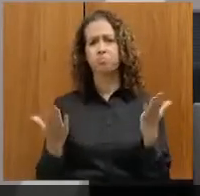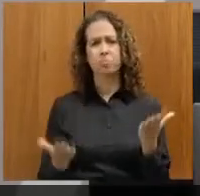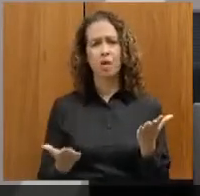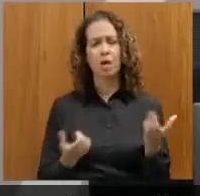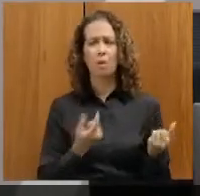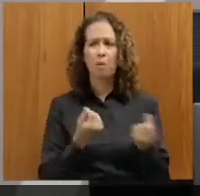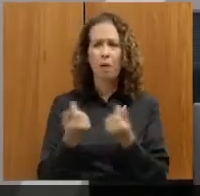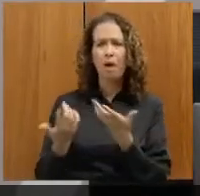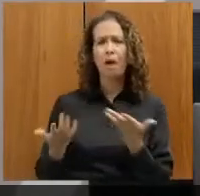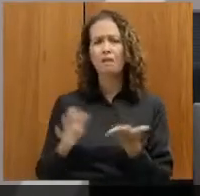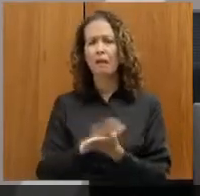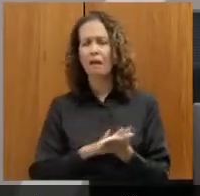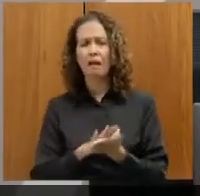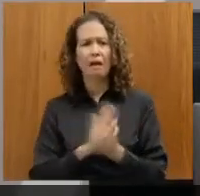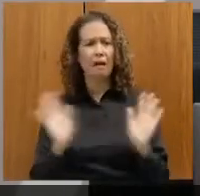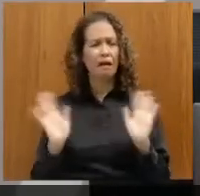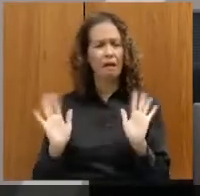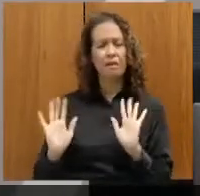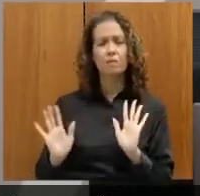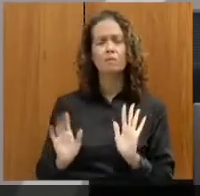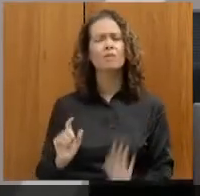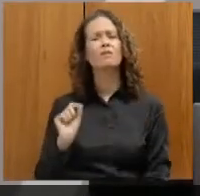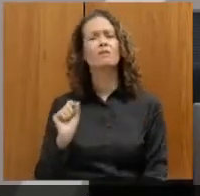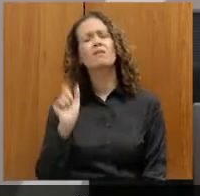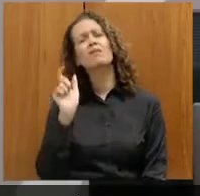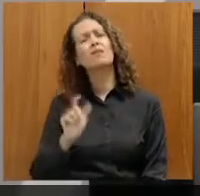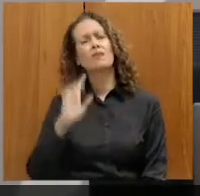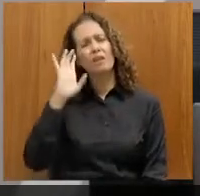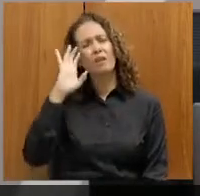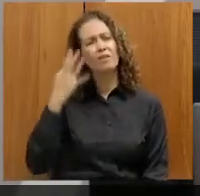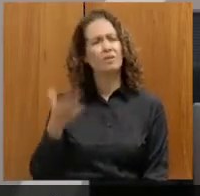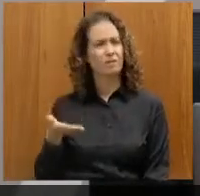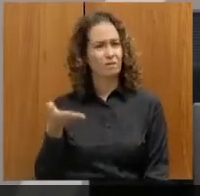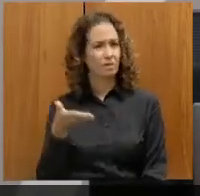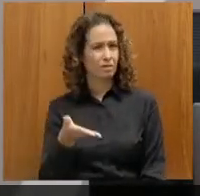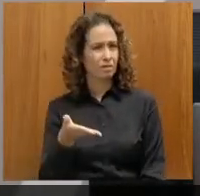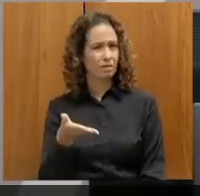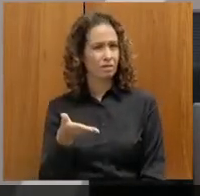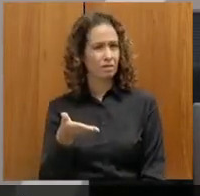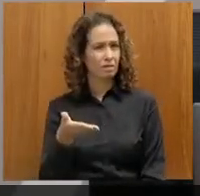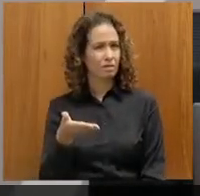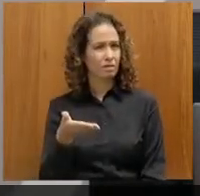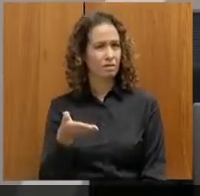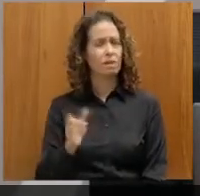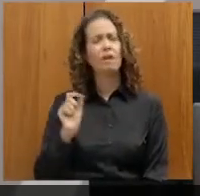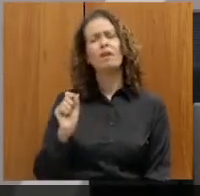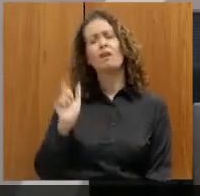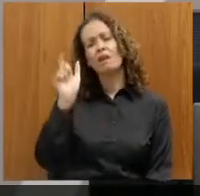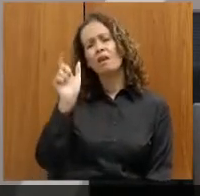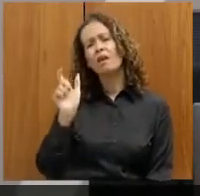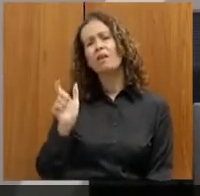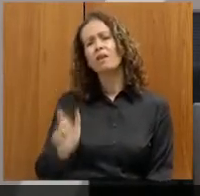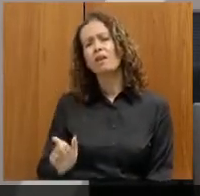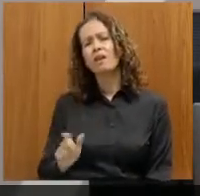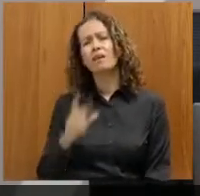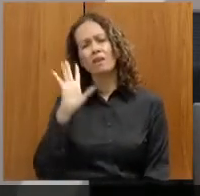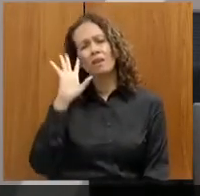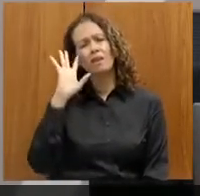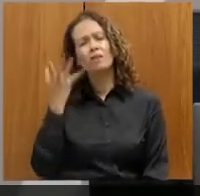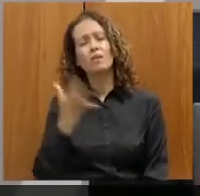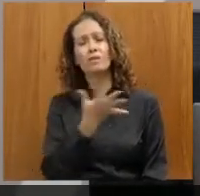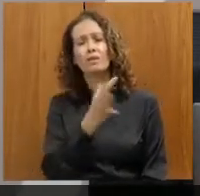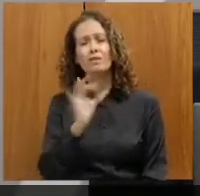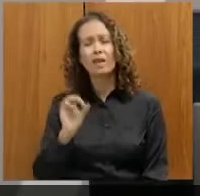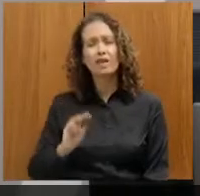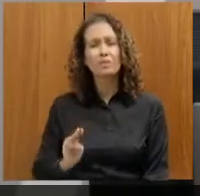custo-benefício quem decide isso o Inter bita sobre dez